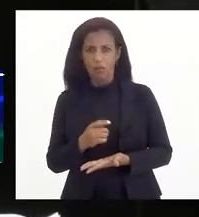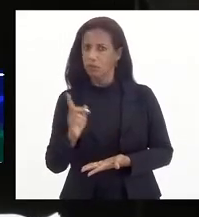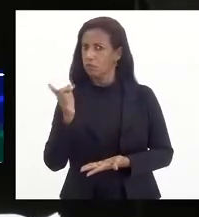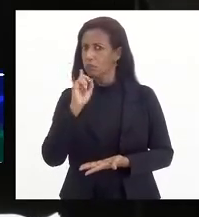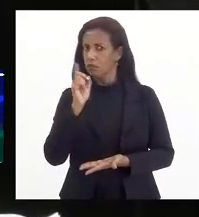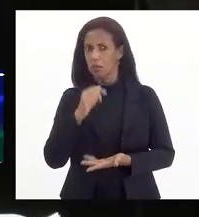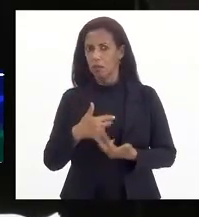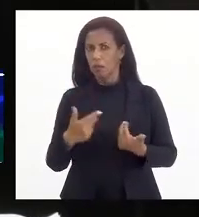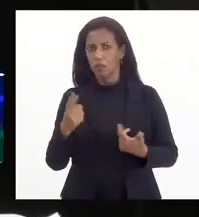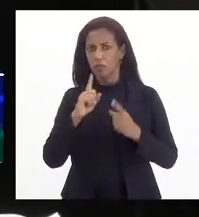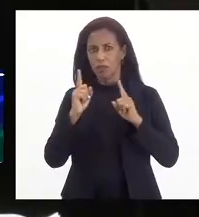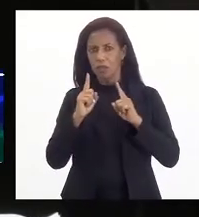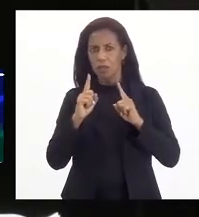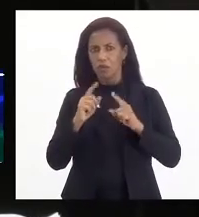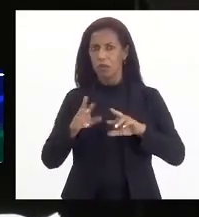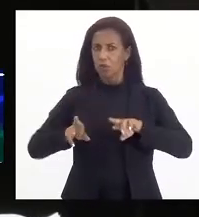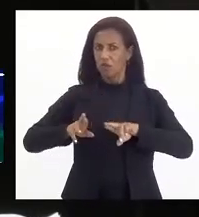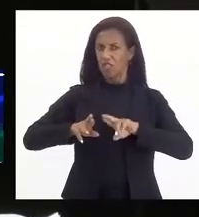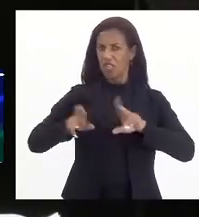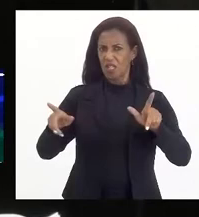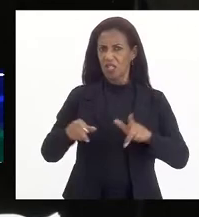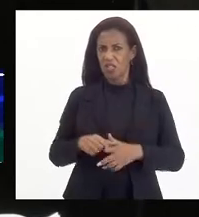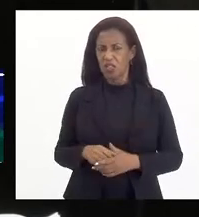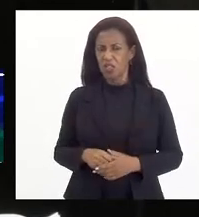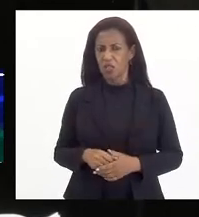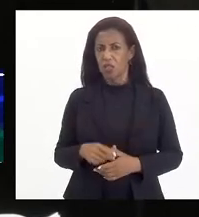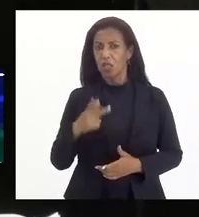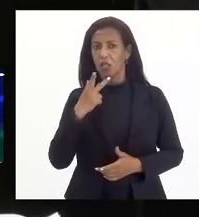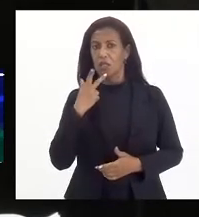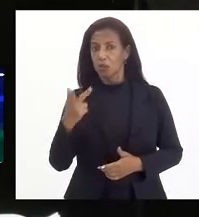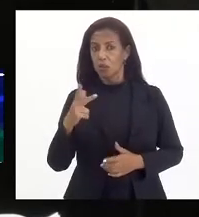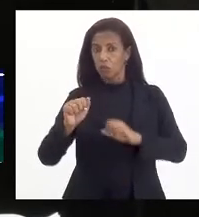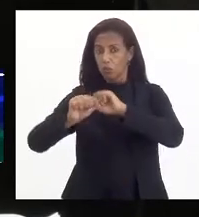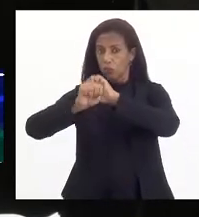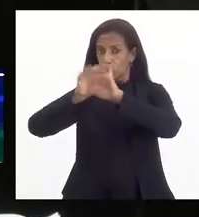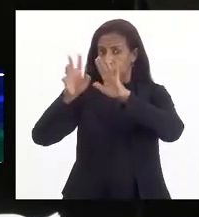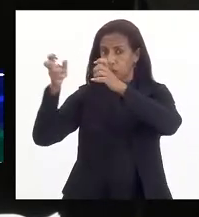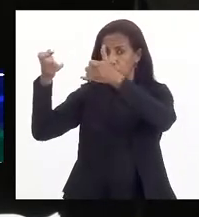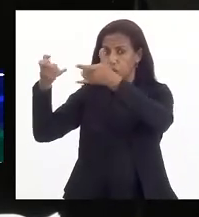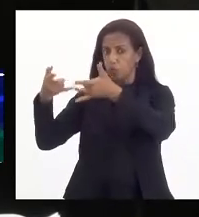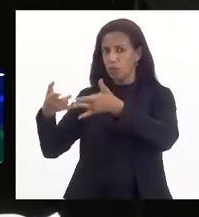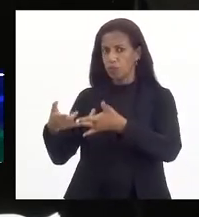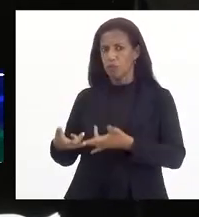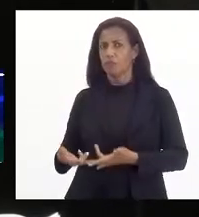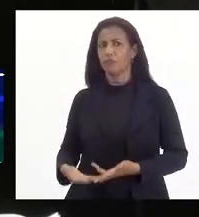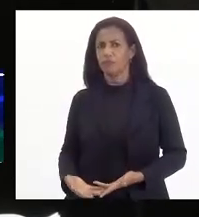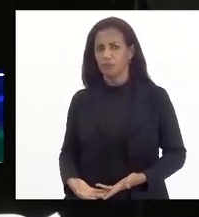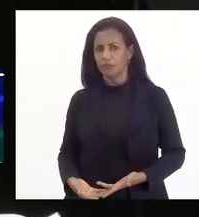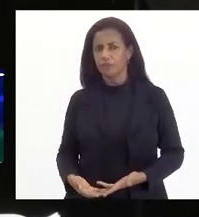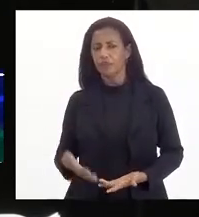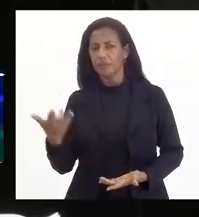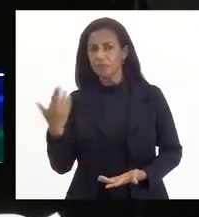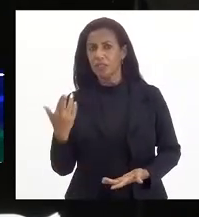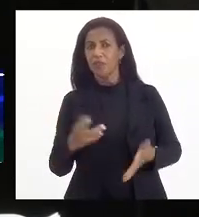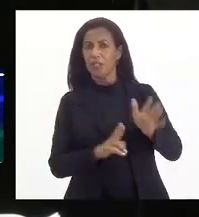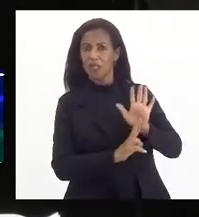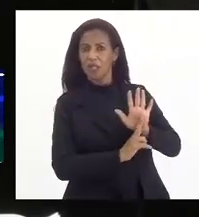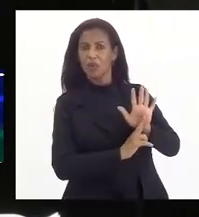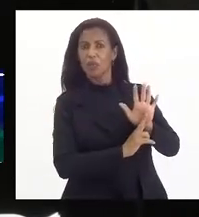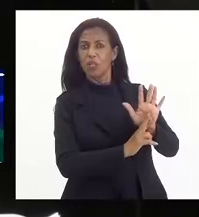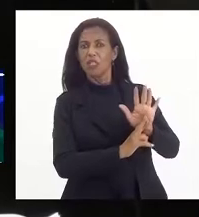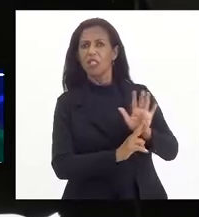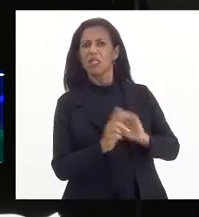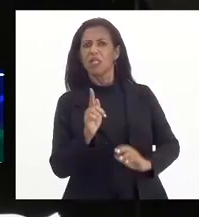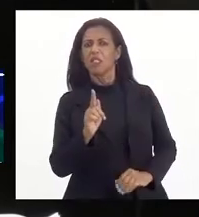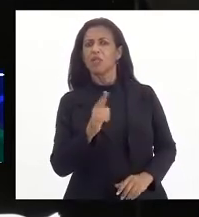as coisas não vão acontecer dessa forma eu não tô colocando Claro que ele aqui tivesse aqui o representante do líder do governo